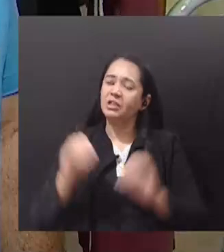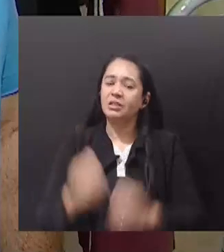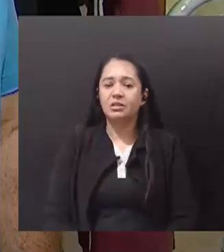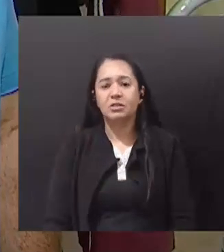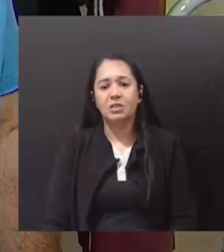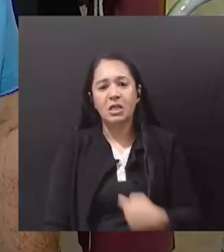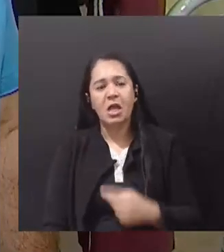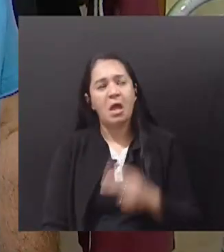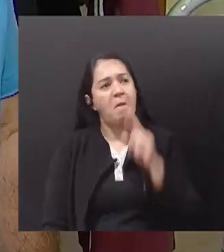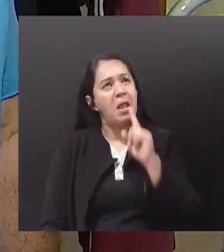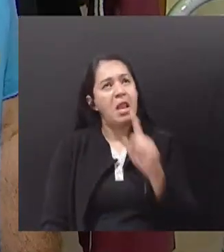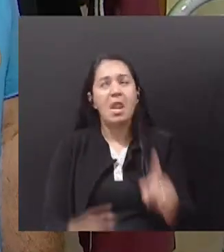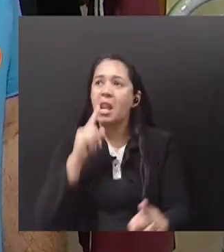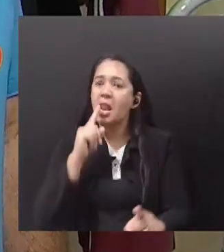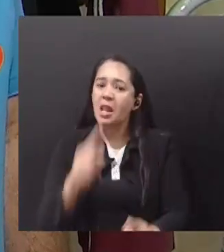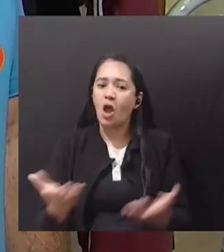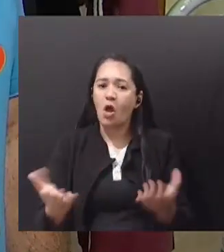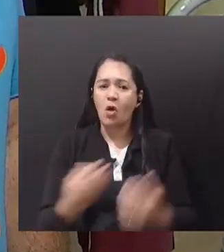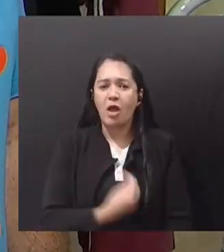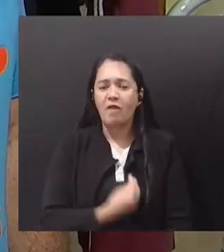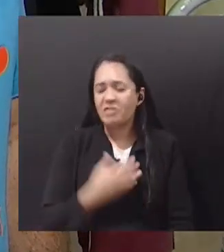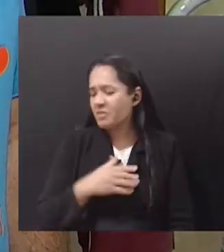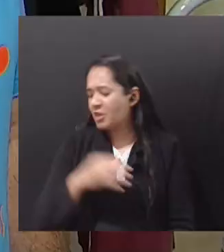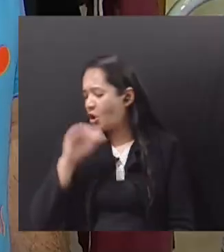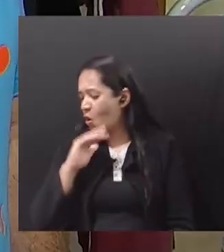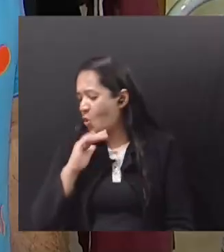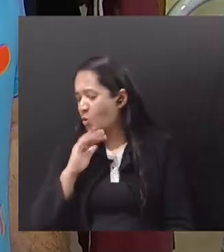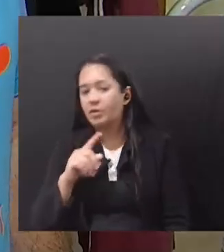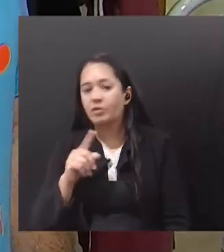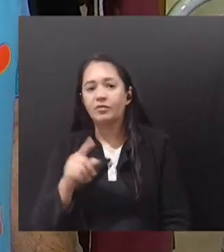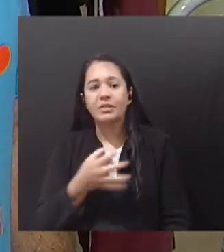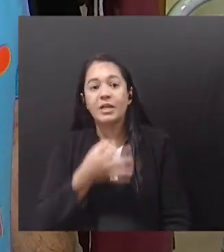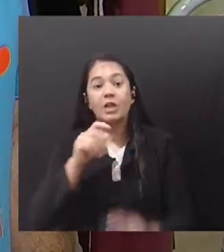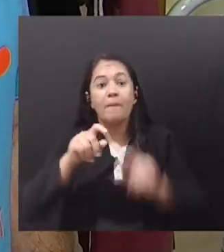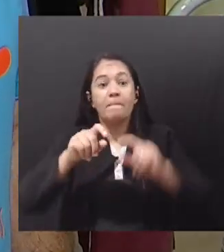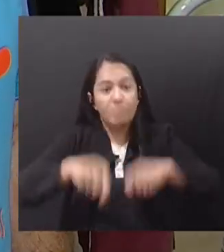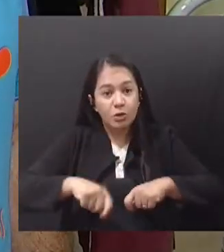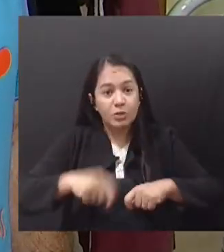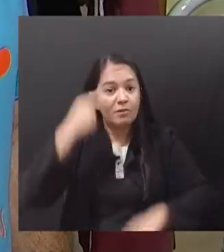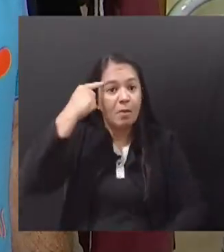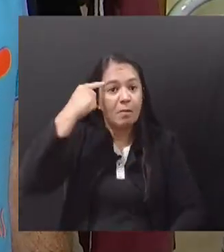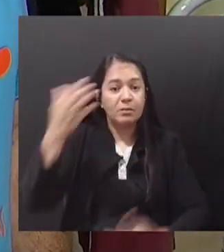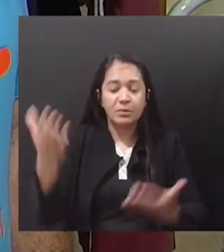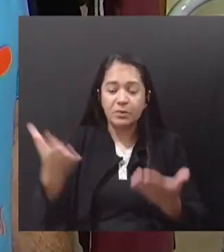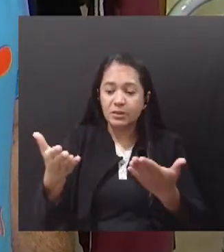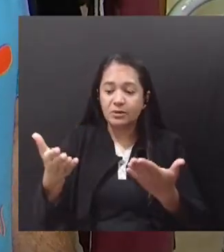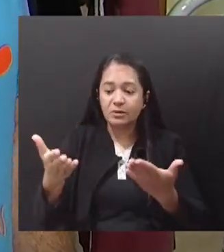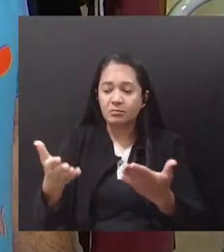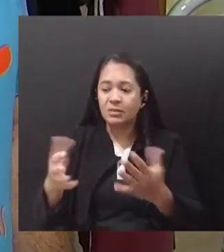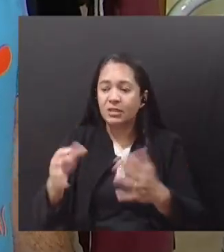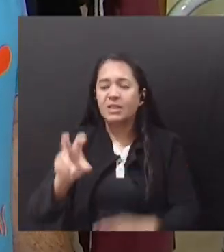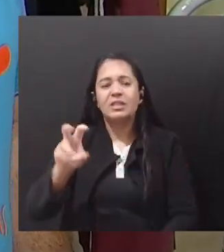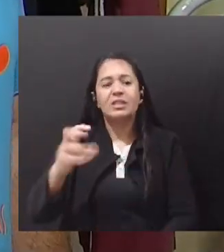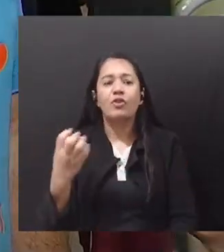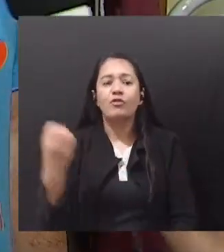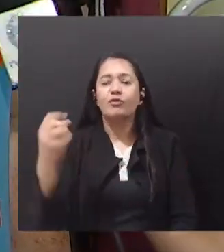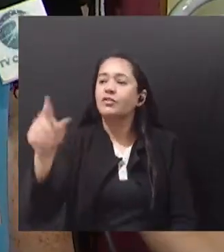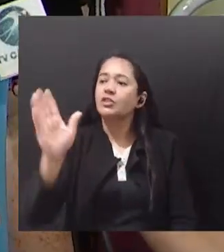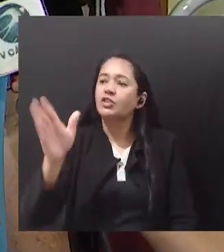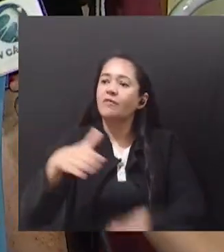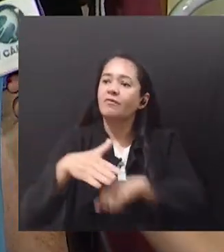reclamo, hoje minha vida não tá boa. O que você acha que dá para pensar nessas 5 viagens que você fez,